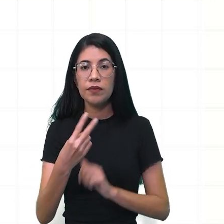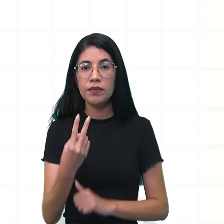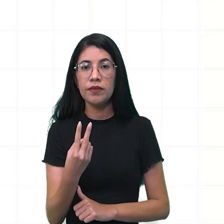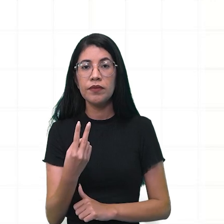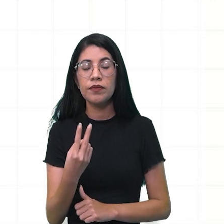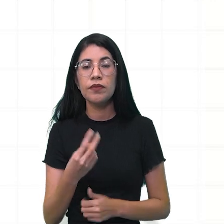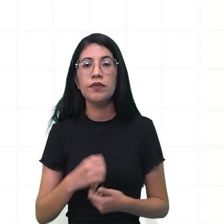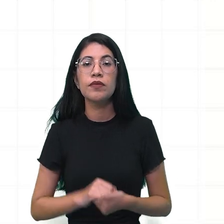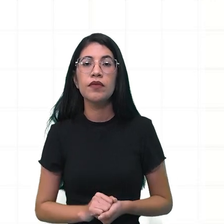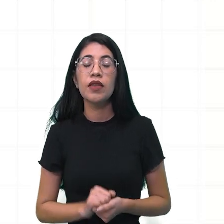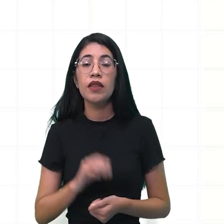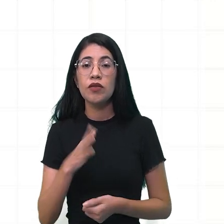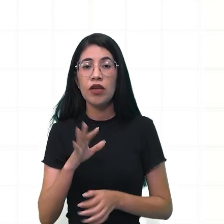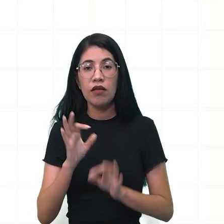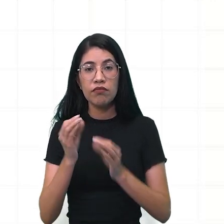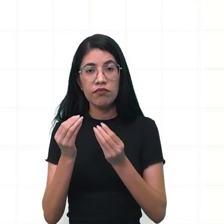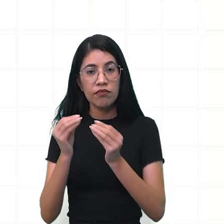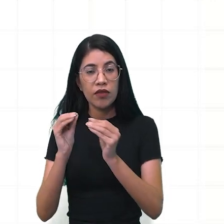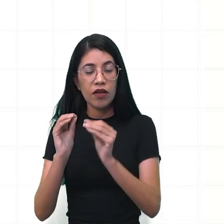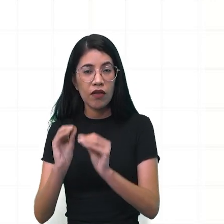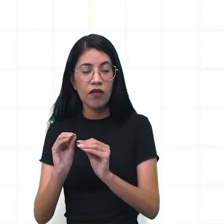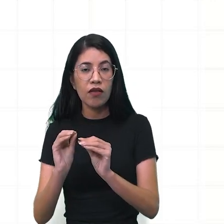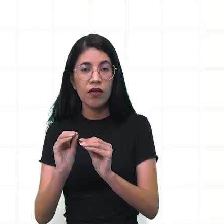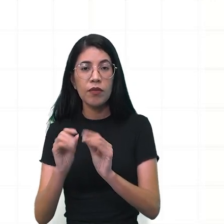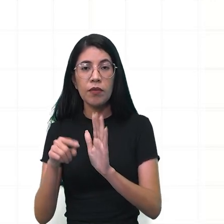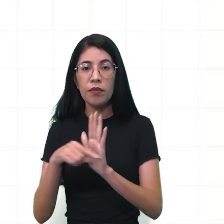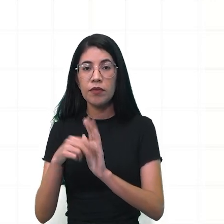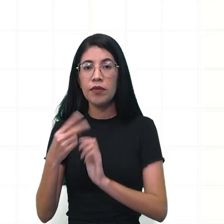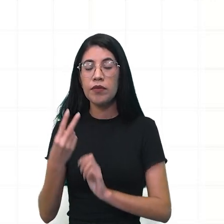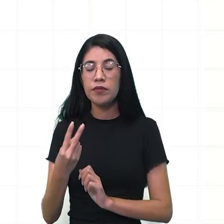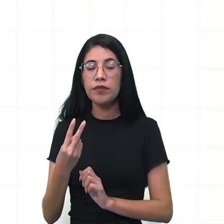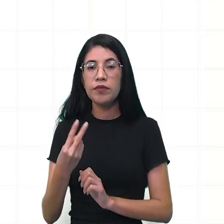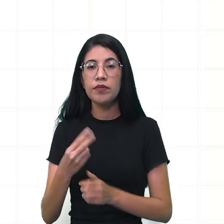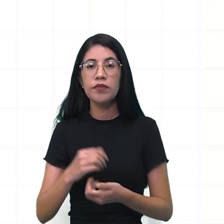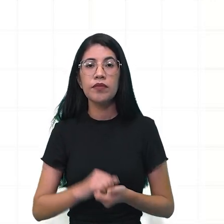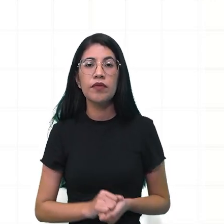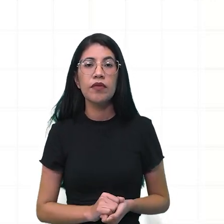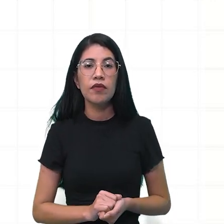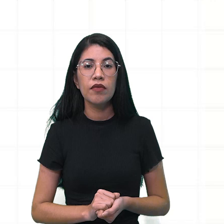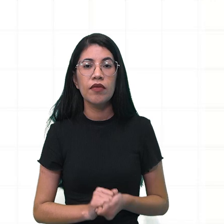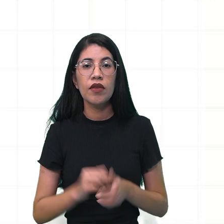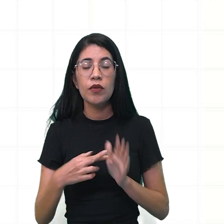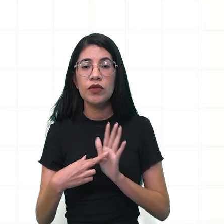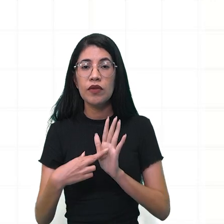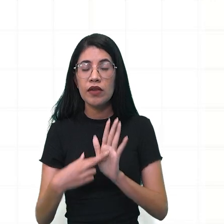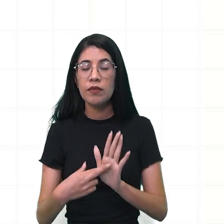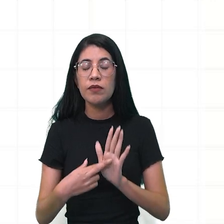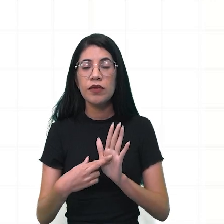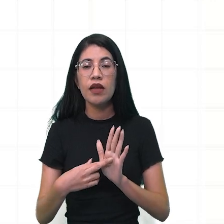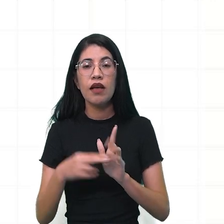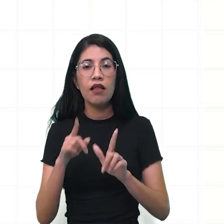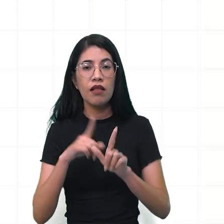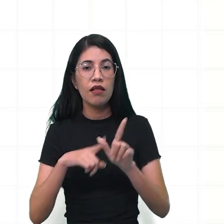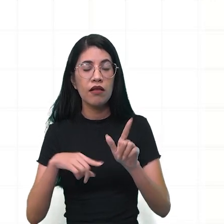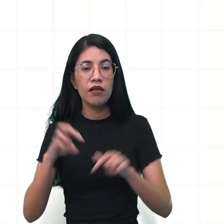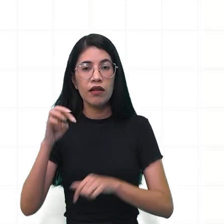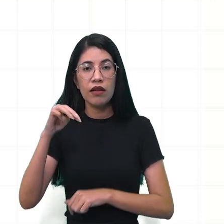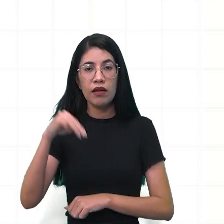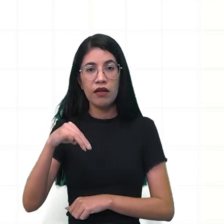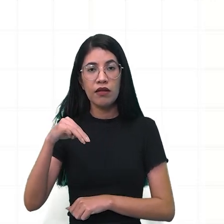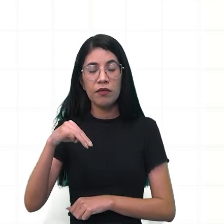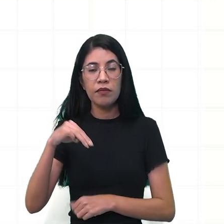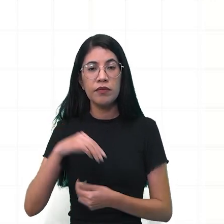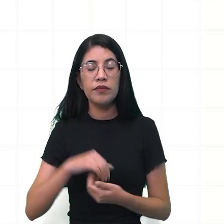-2. Já colocamos aqui -2 na nossa reta. Então, ó, aqui eu indico a letra M, que é